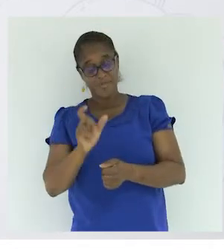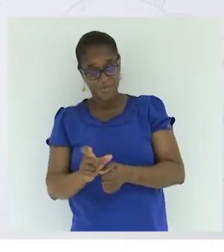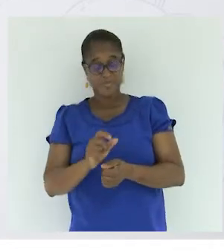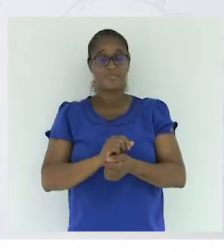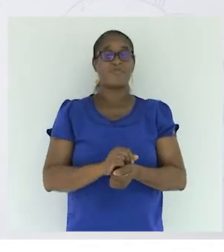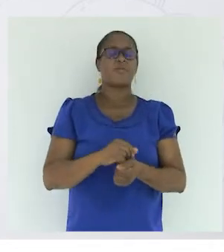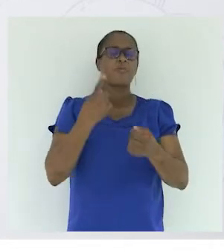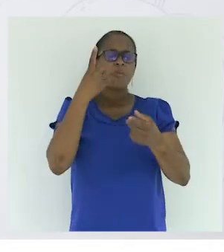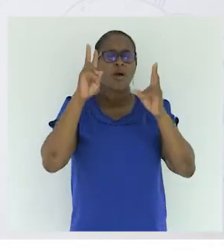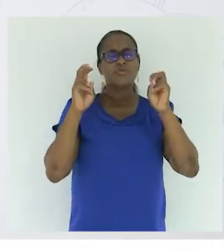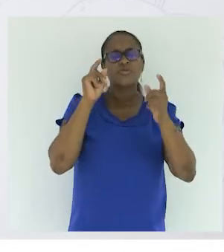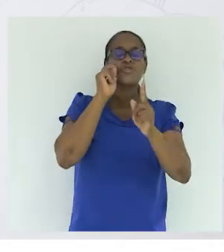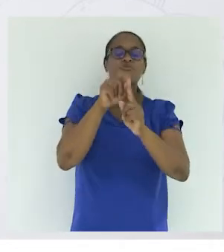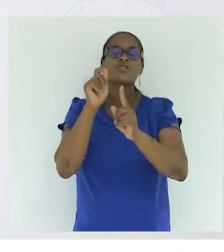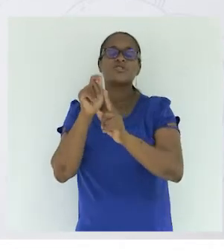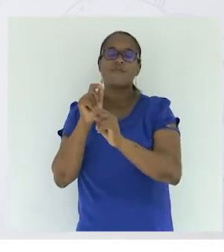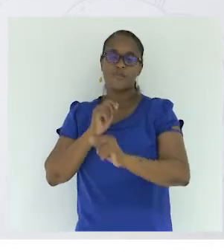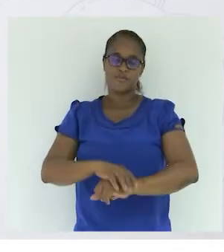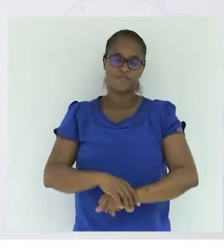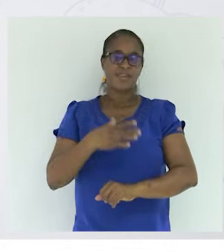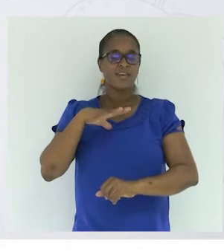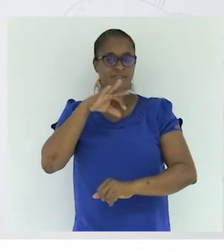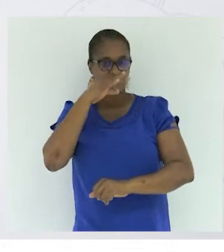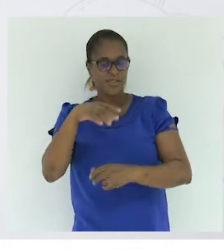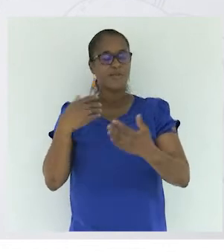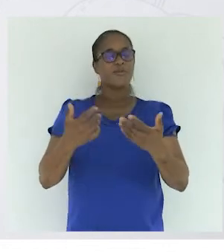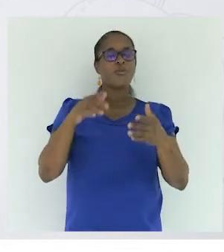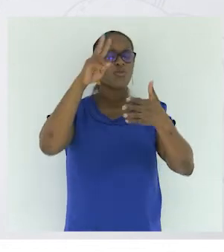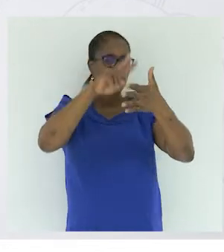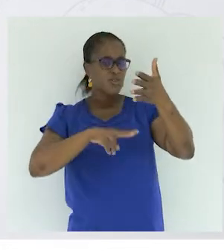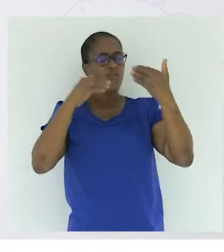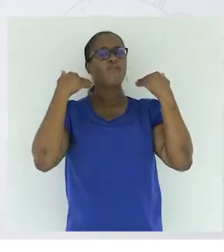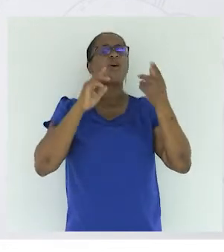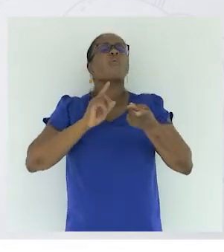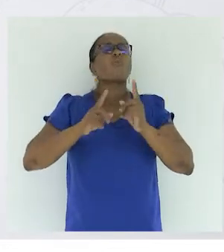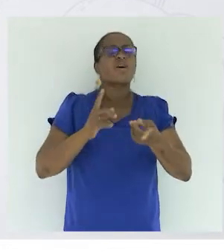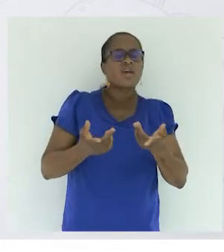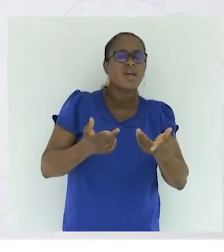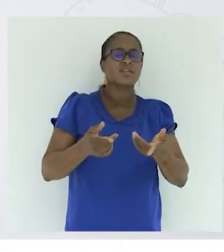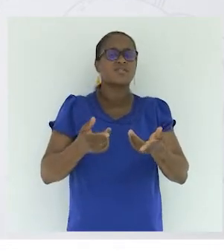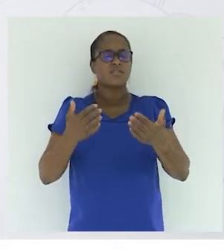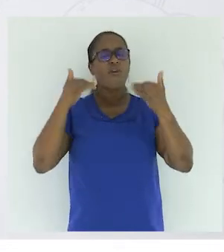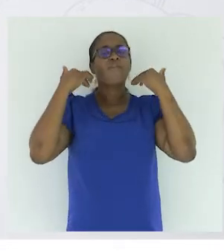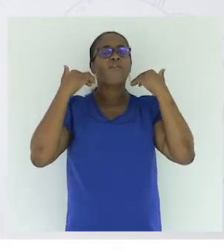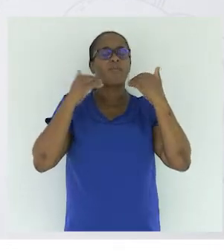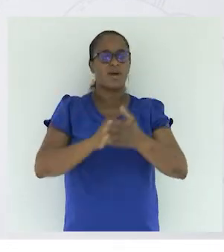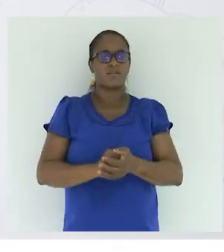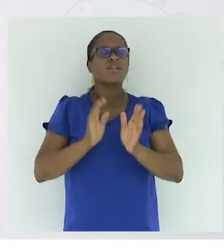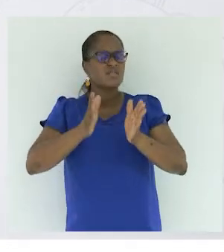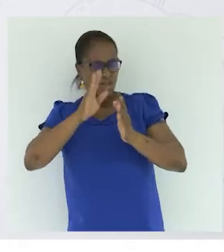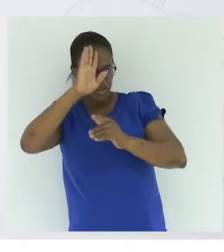um assunto específico. Quer dizer, o texto informa. E o que é que significa informar? Já